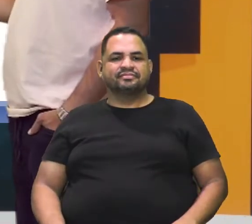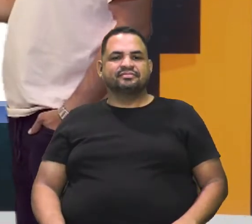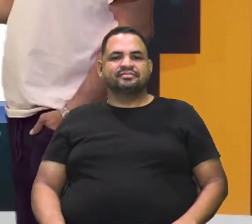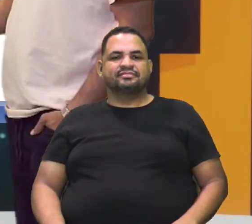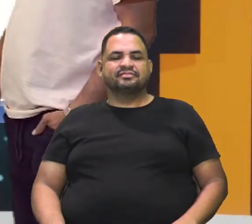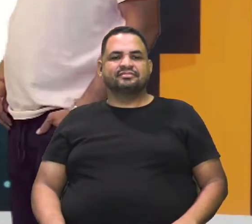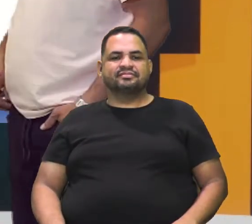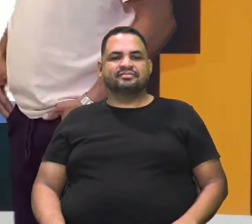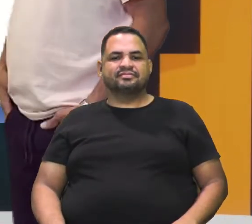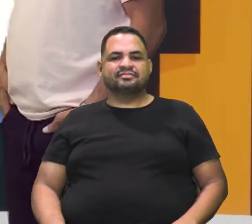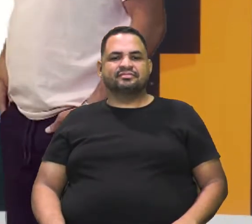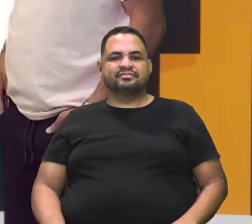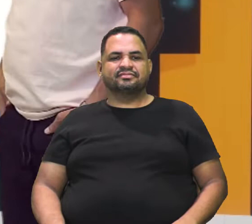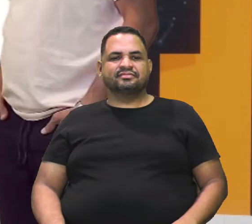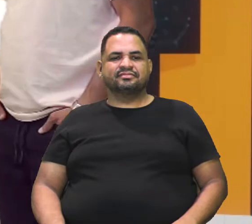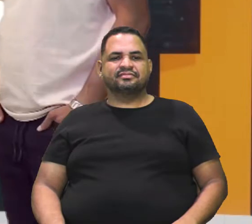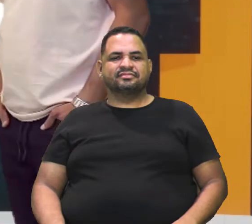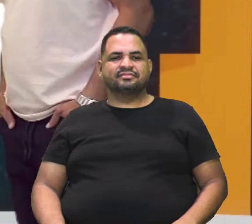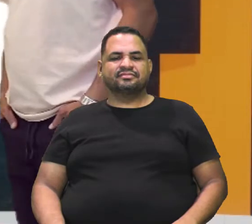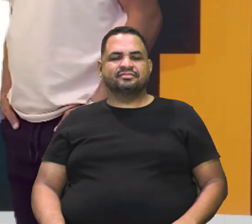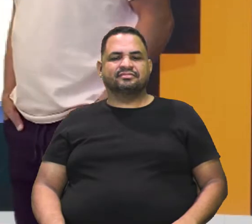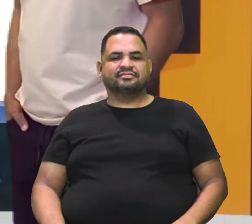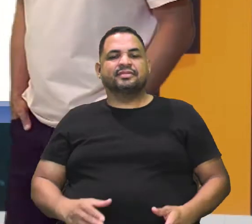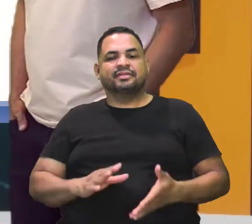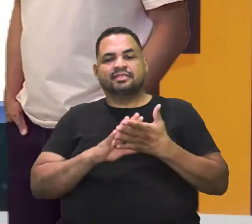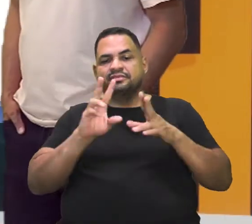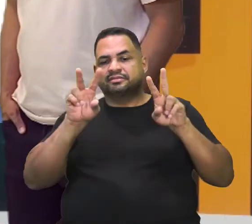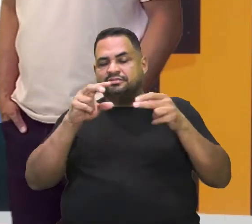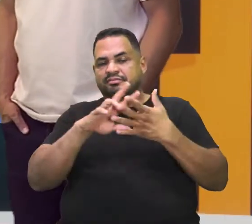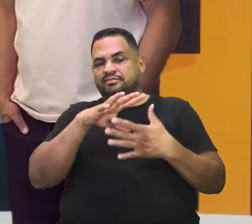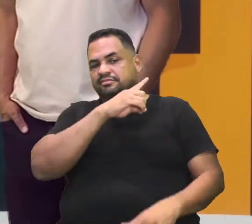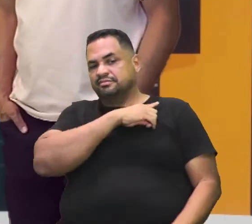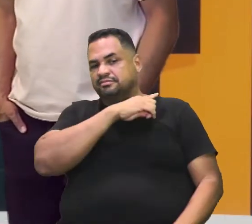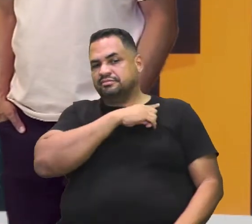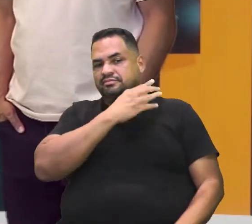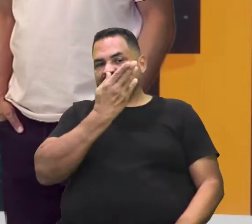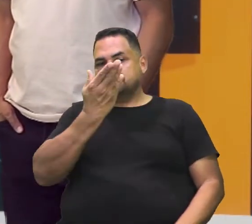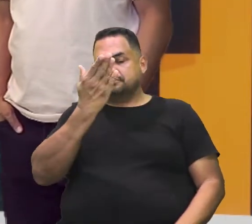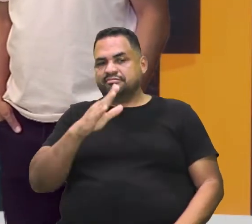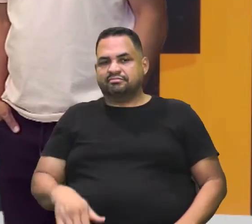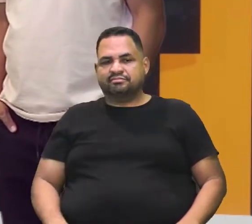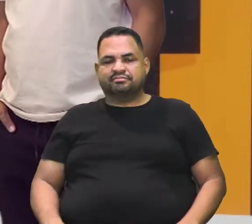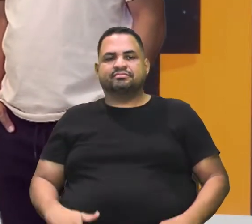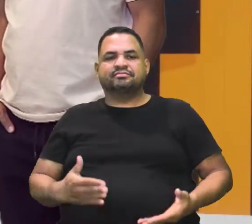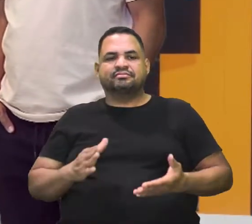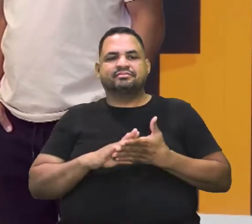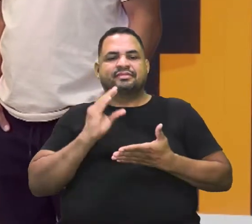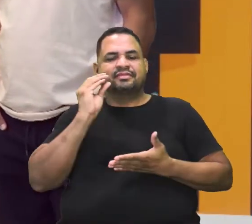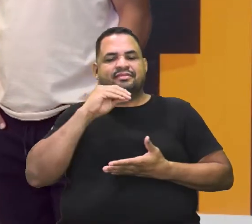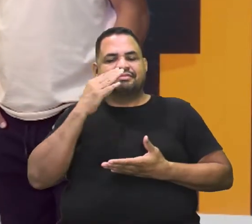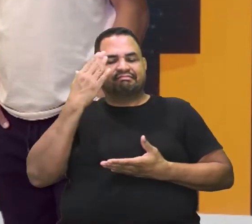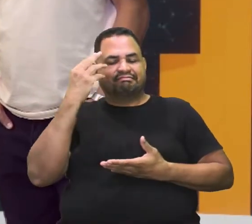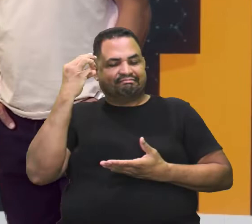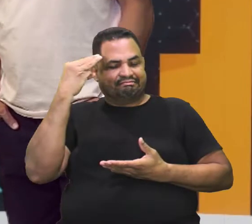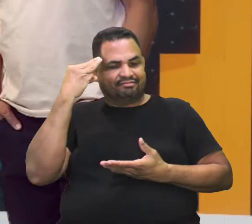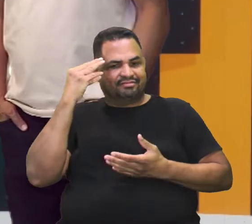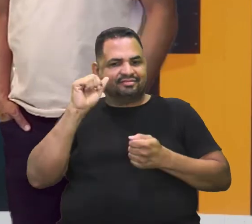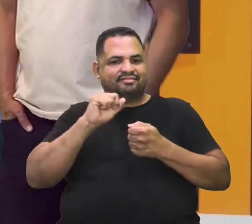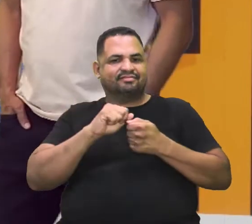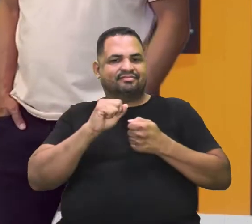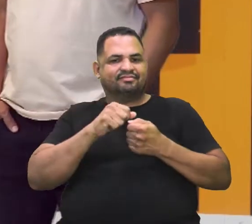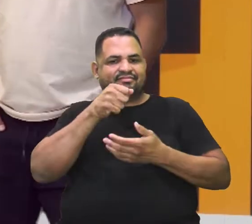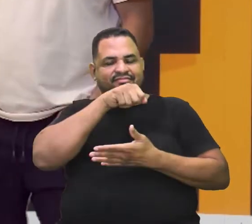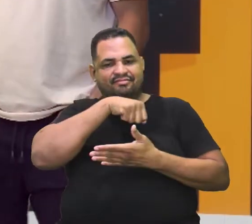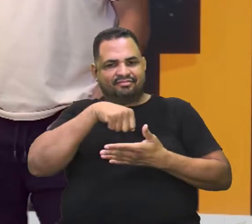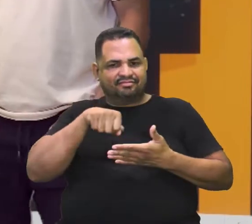no seu caderno, tá? Para lembrar. Porque isso aqui é assunto lá do primeiro ano, mas às vezes está sujeito a ter ficado aí, né, um pouquinho enfraquecido na memória. Então faz aí as